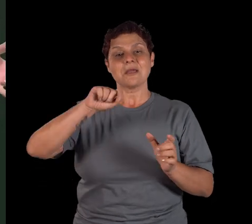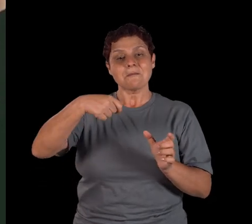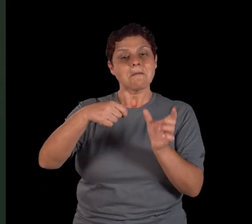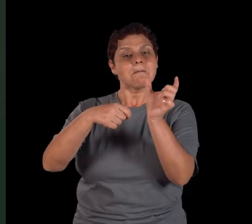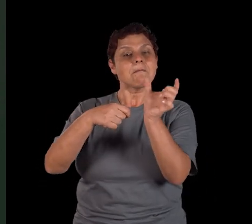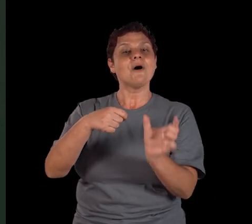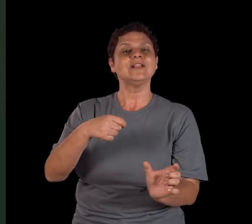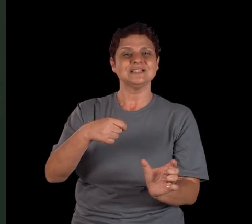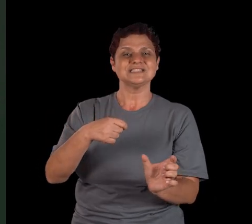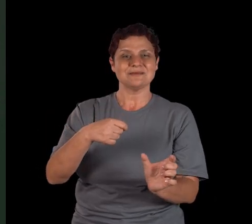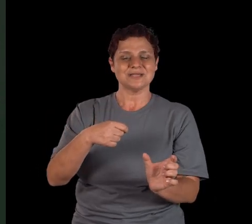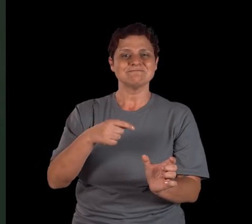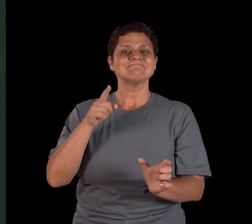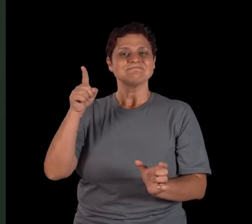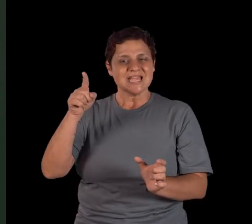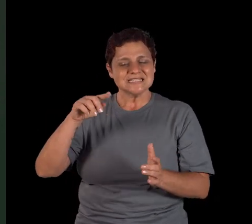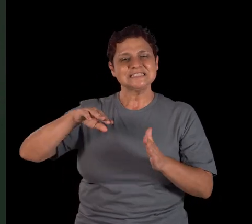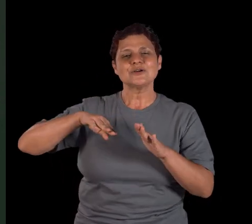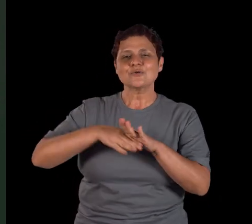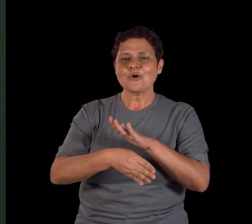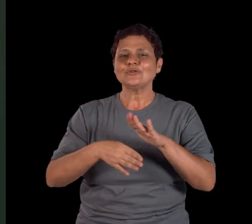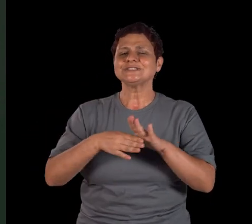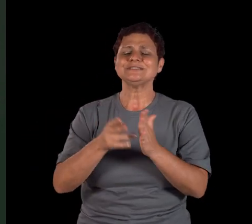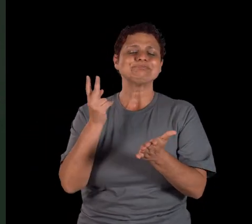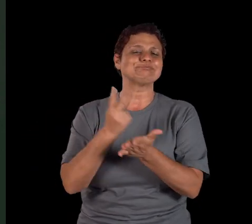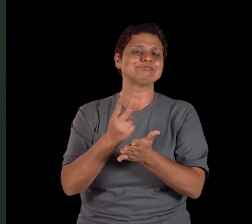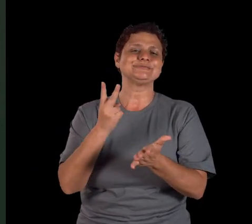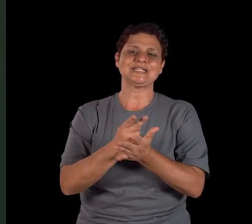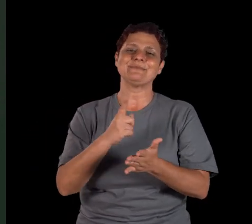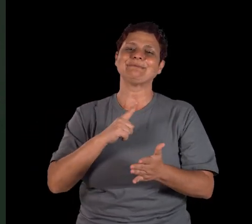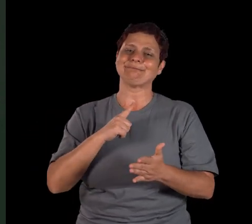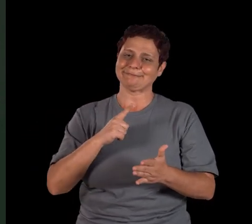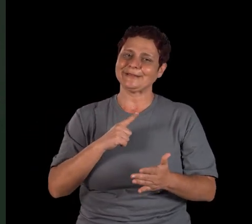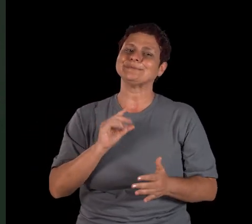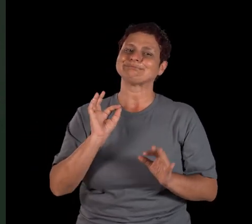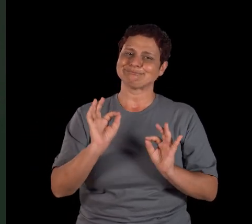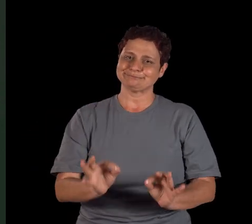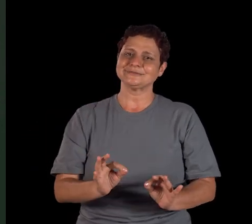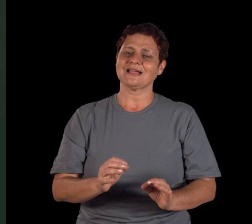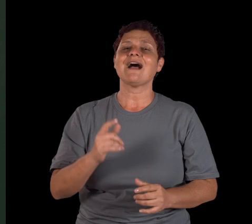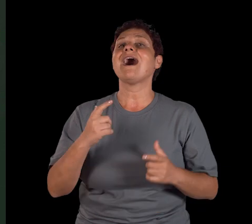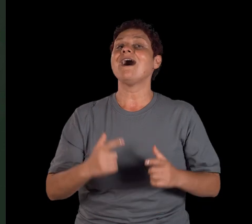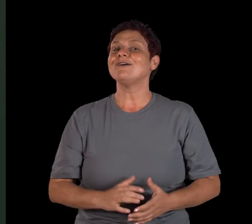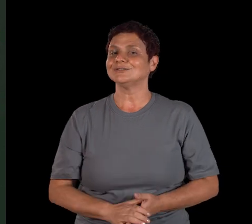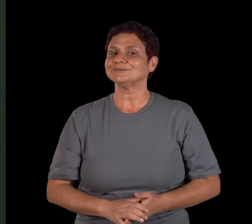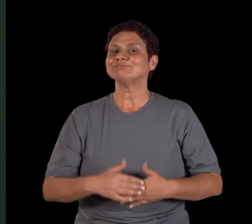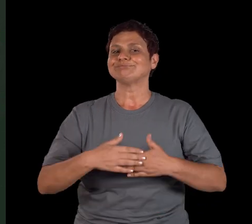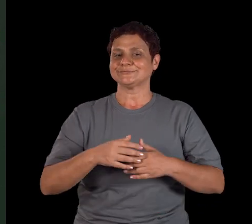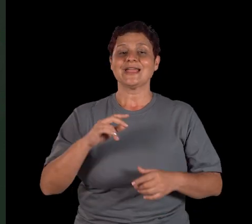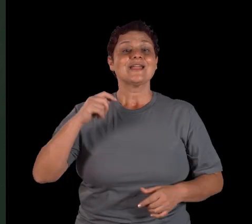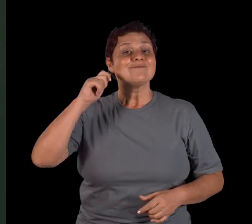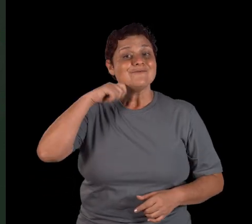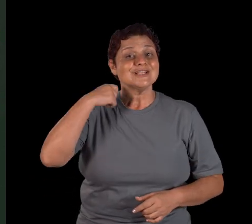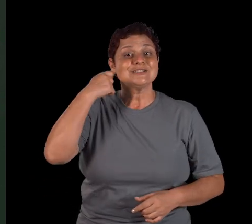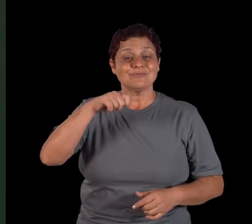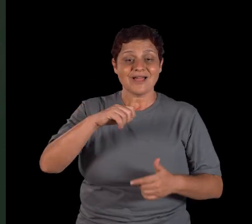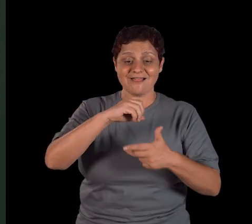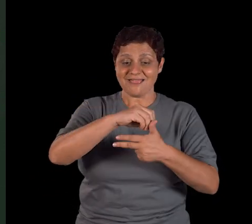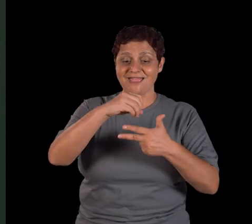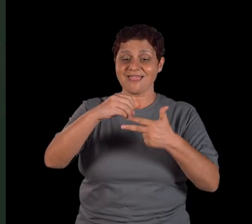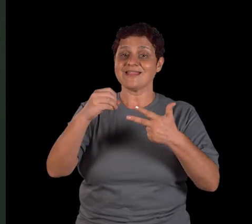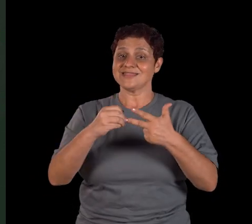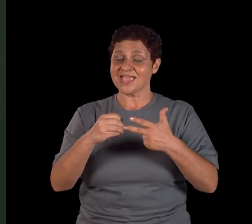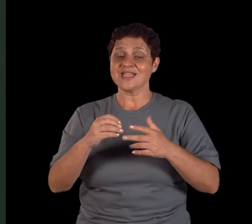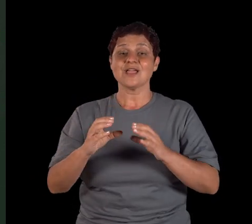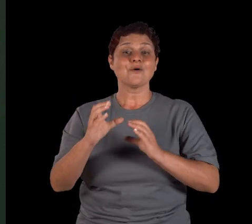Polissemia. Esse conceito sempre aparece. Sempre aparece, tanto aonde? Tanto em vestibulares, quanto no Enem. Tanto